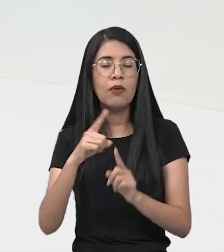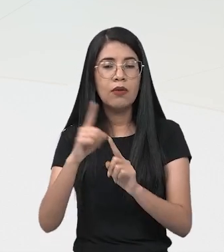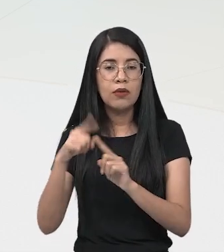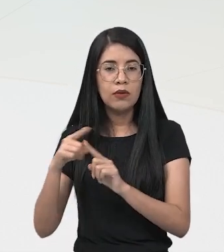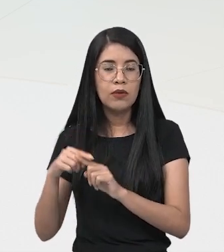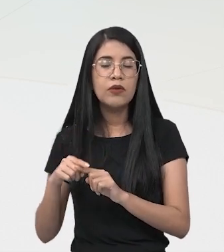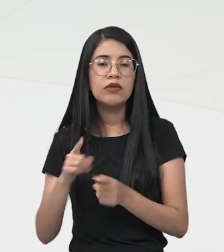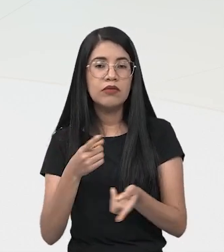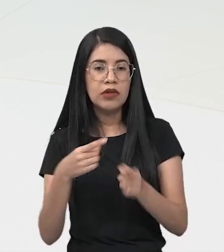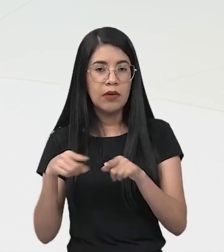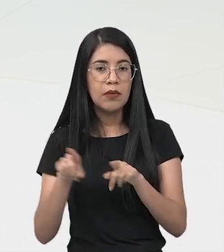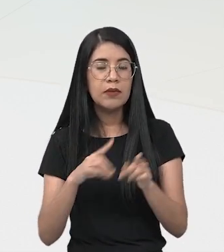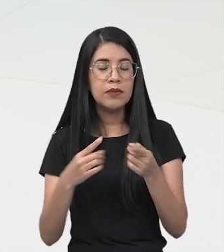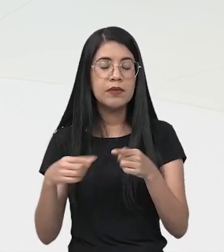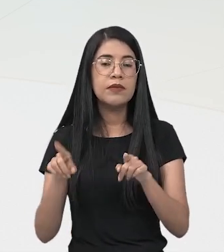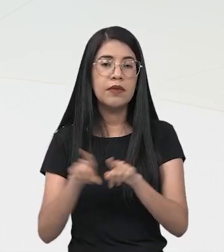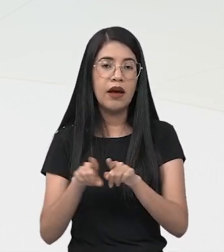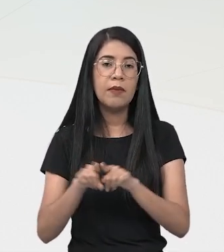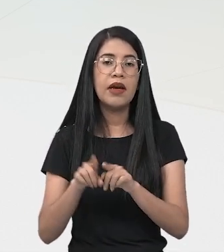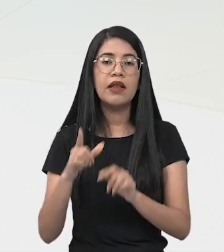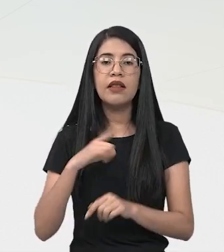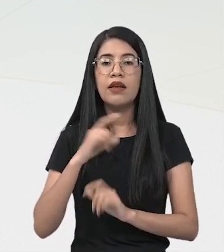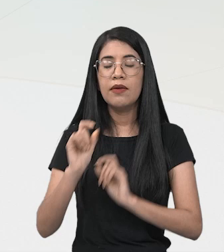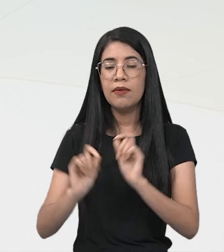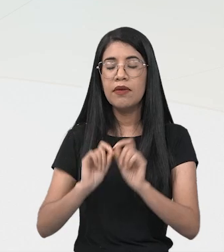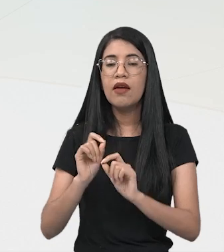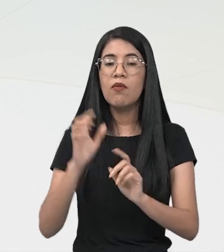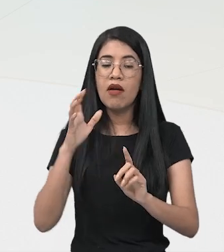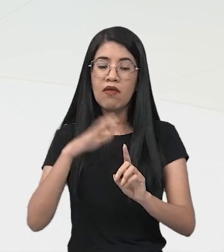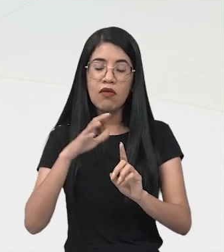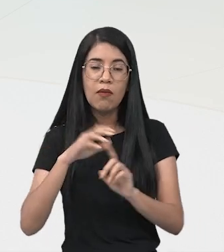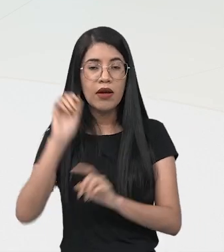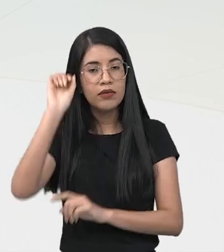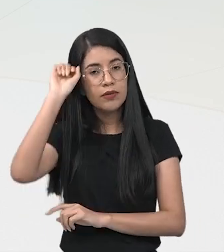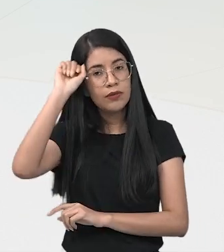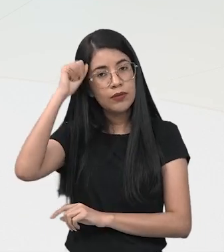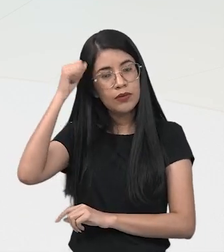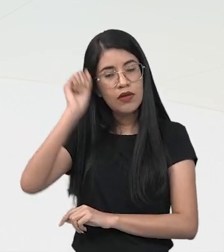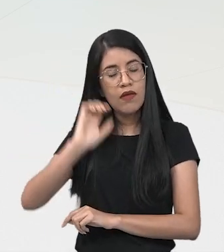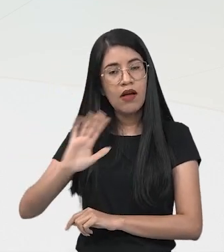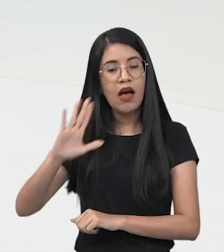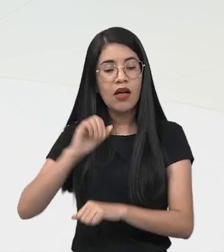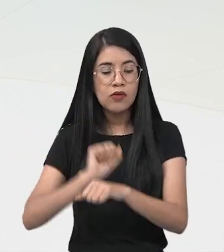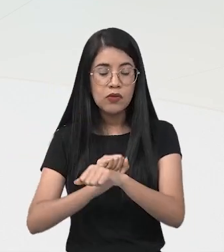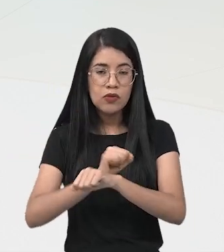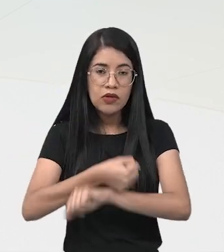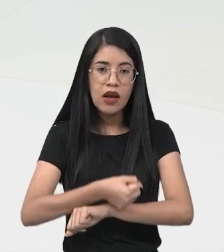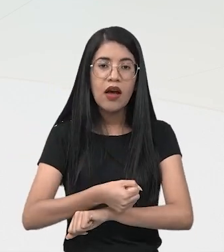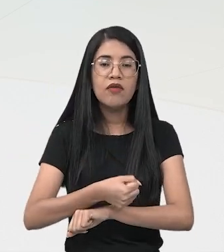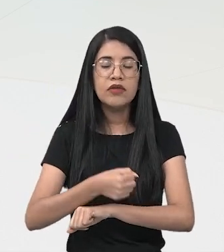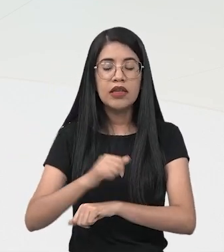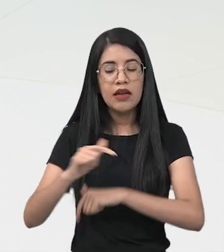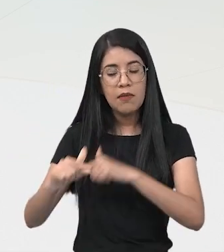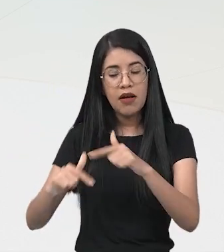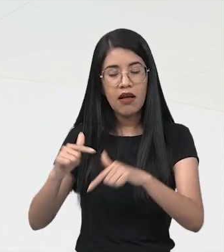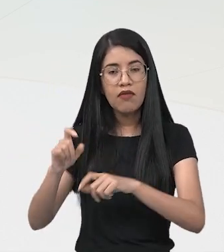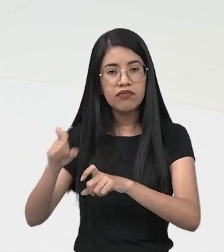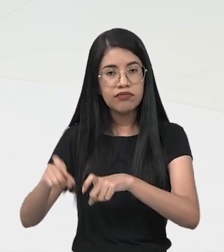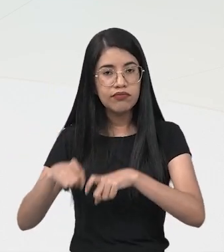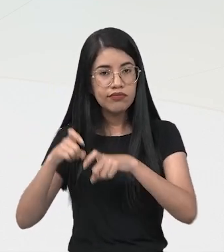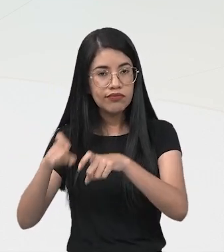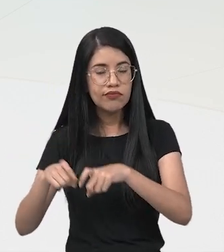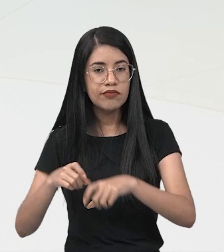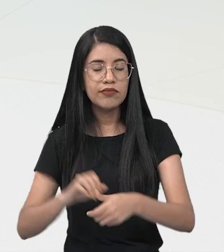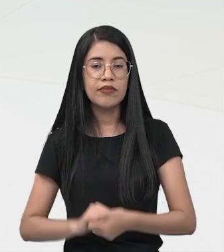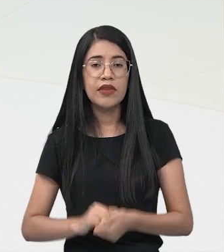ritmos musicais americanos, ele tem aí uma influência africana dos escravos que trabalhavam nas plantações de algodão. E a gente trouxe aqui para